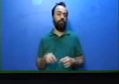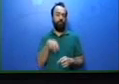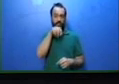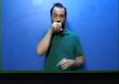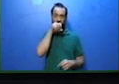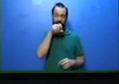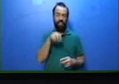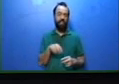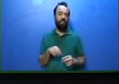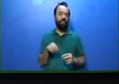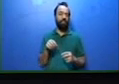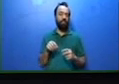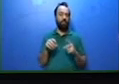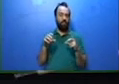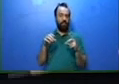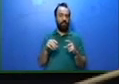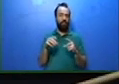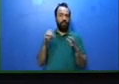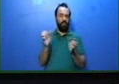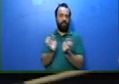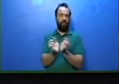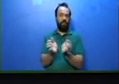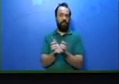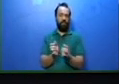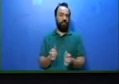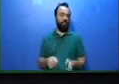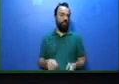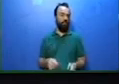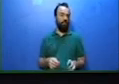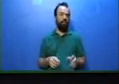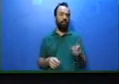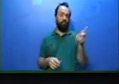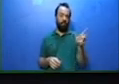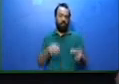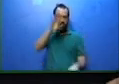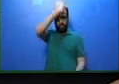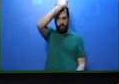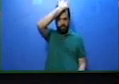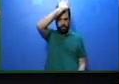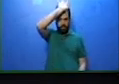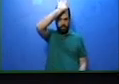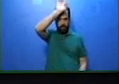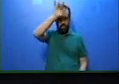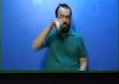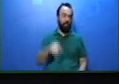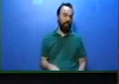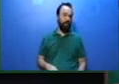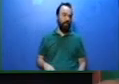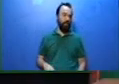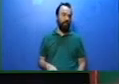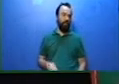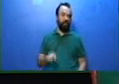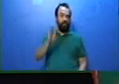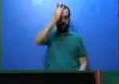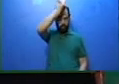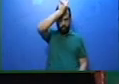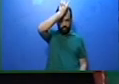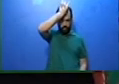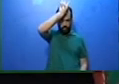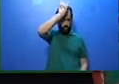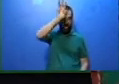turma da Mônica, do Maurício de Souza, tá? Tem o Cebolinha, ó. Quais são os personagens que aparecem nessa tirinha?